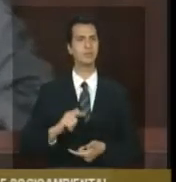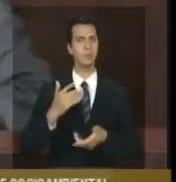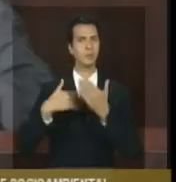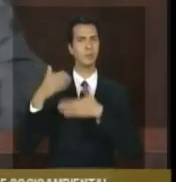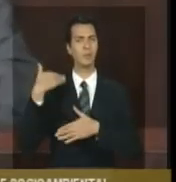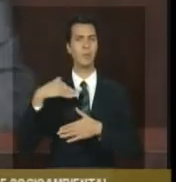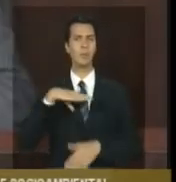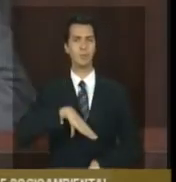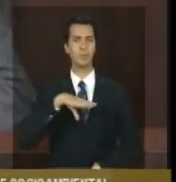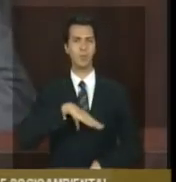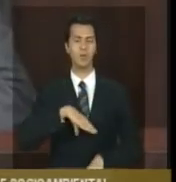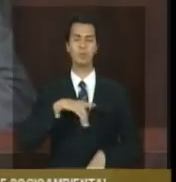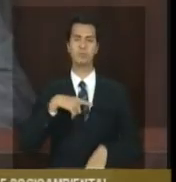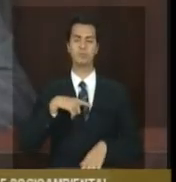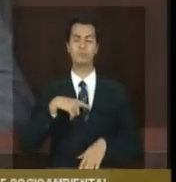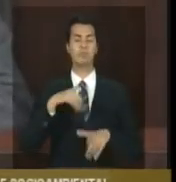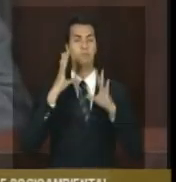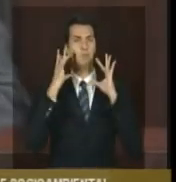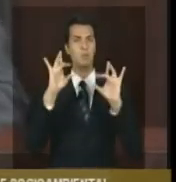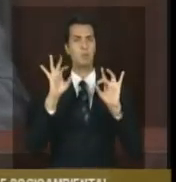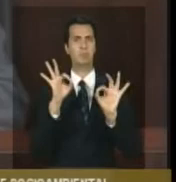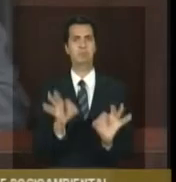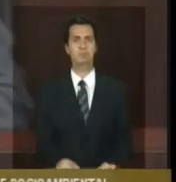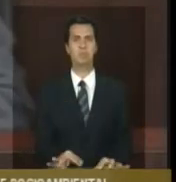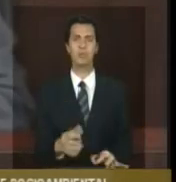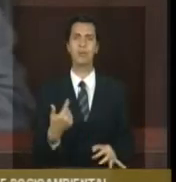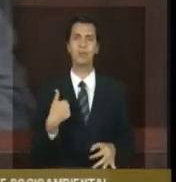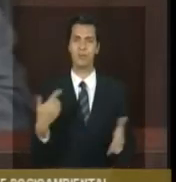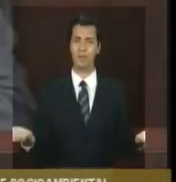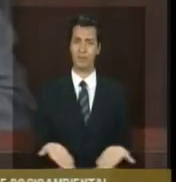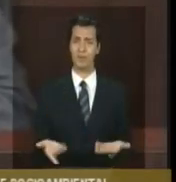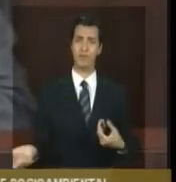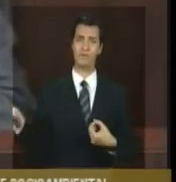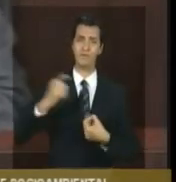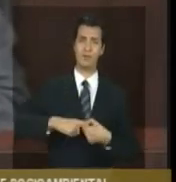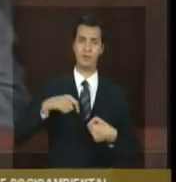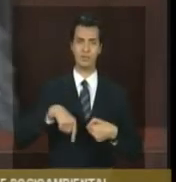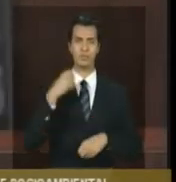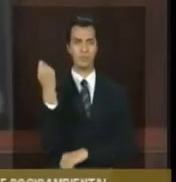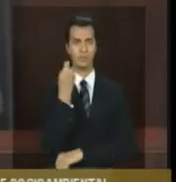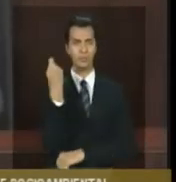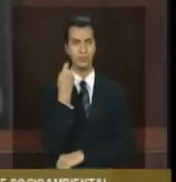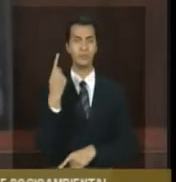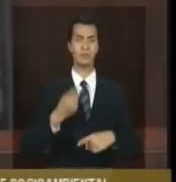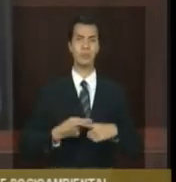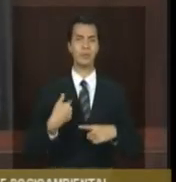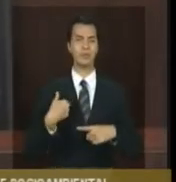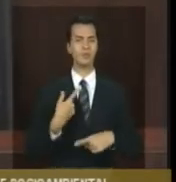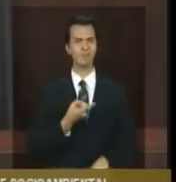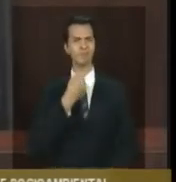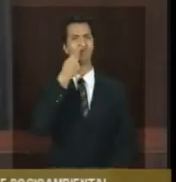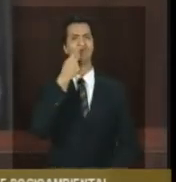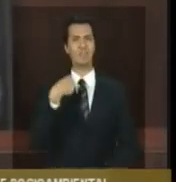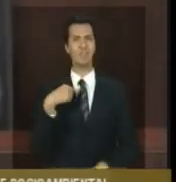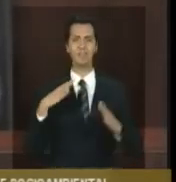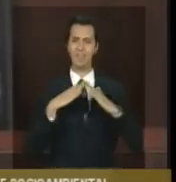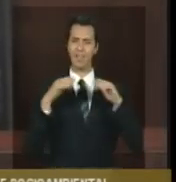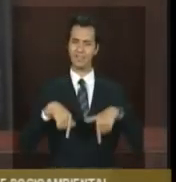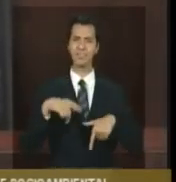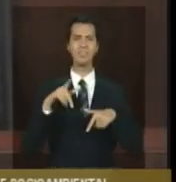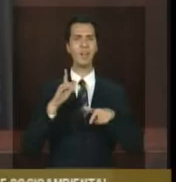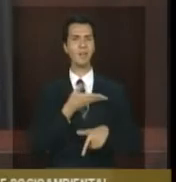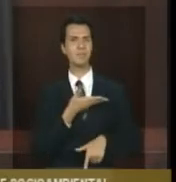E como aqui, voltar ao Rio Grande do Sul para mim é voltar à casa de amigos e de família, eu sempre me sinto absolutamente bem acolhida e, mais do que